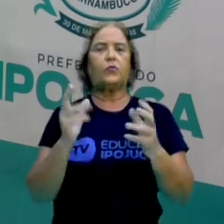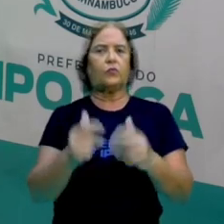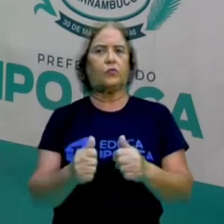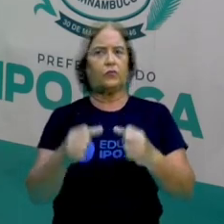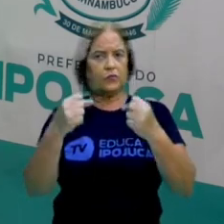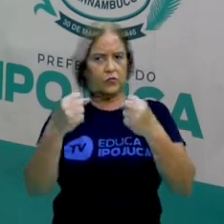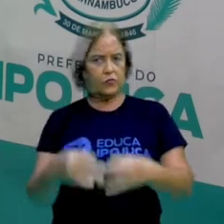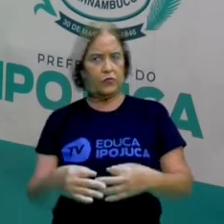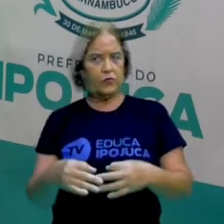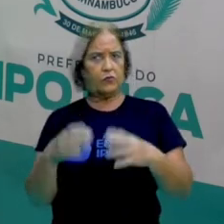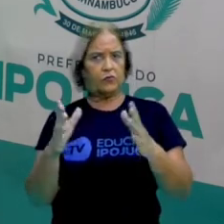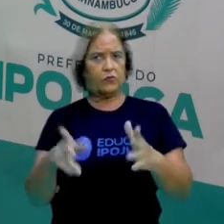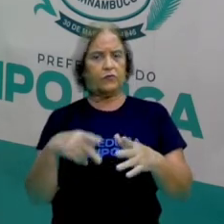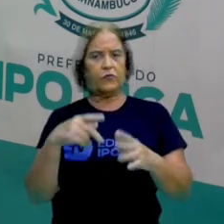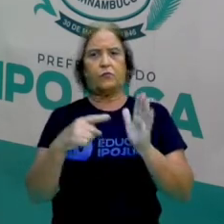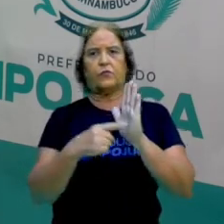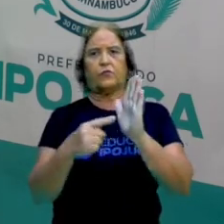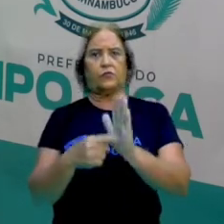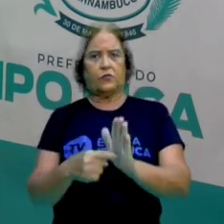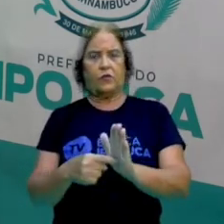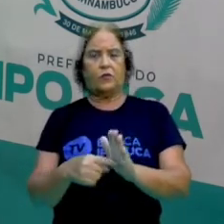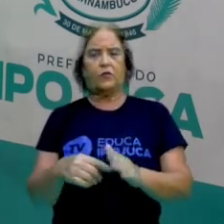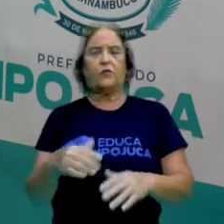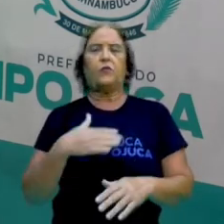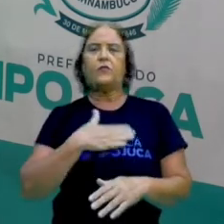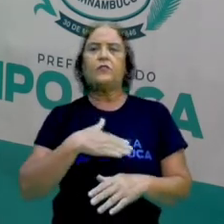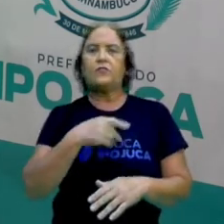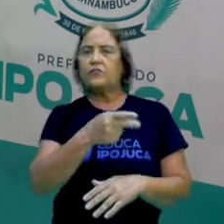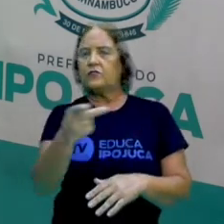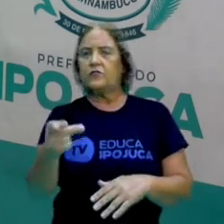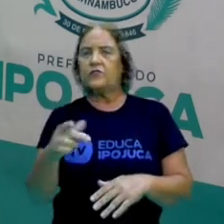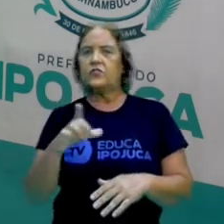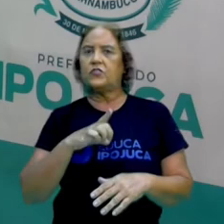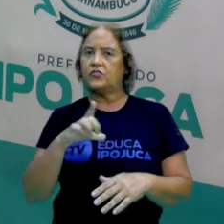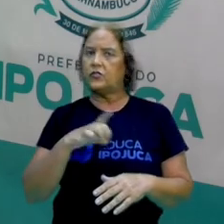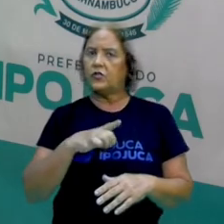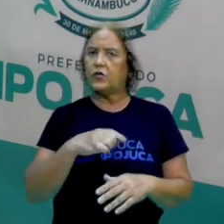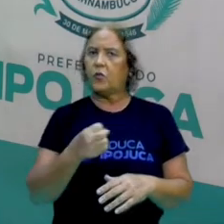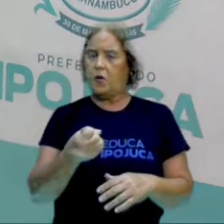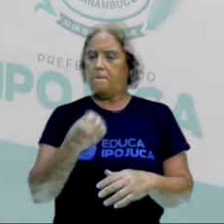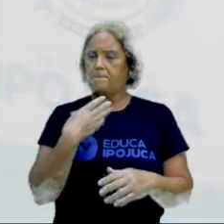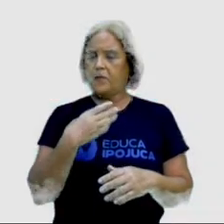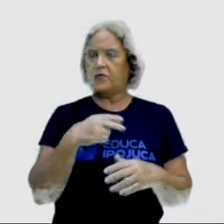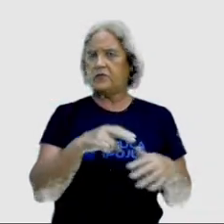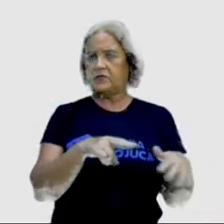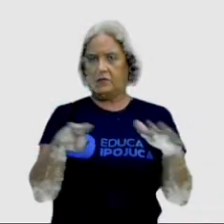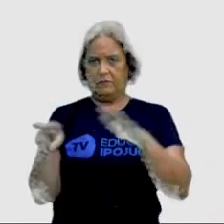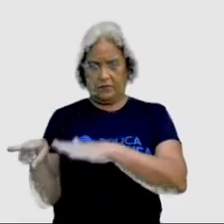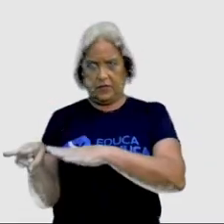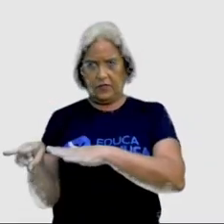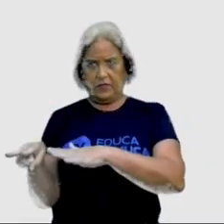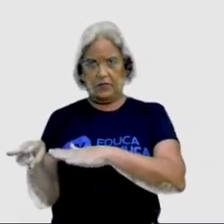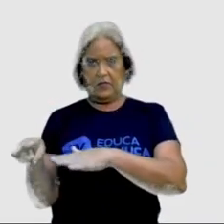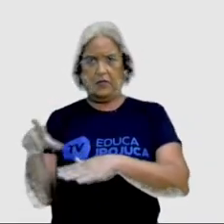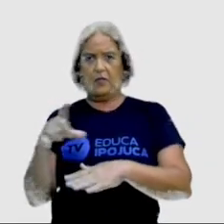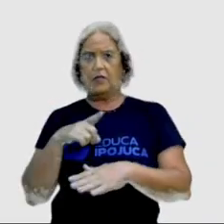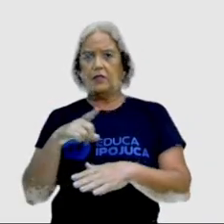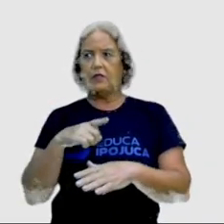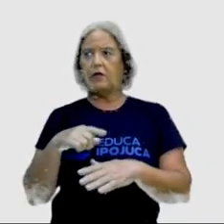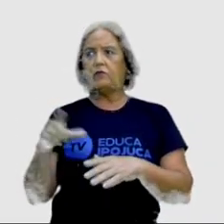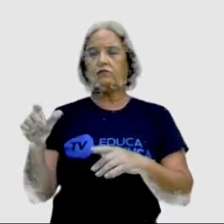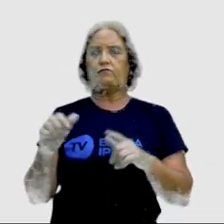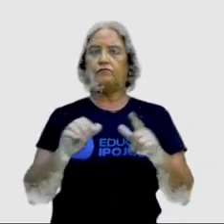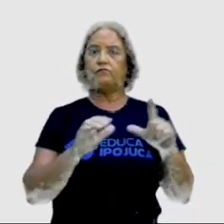que vocês tenham uma excelente semana. Aqui está o nosso Week Challenge, que é o nosso desafio